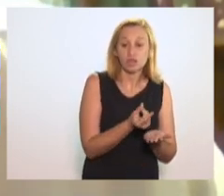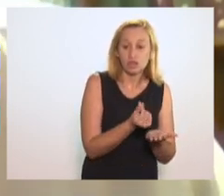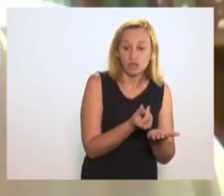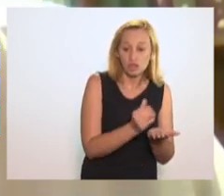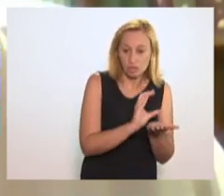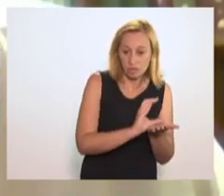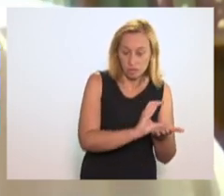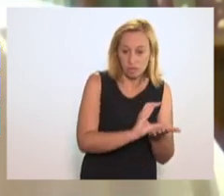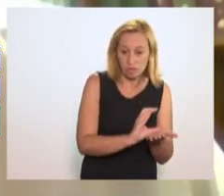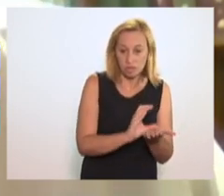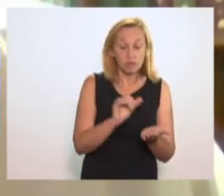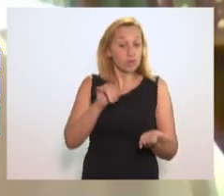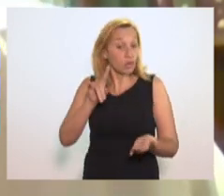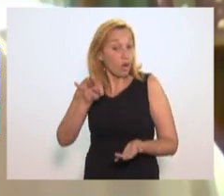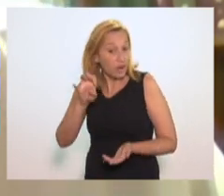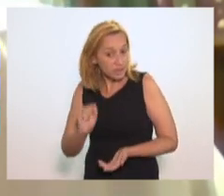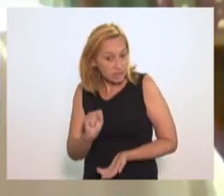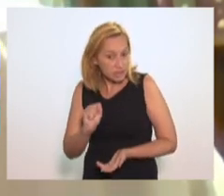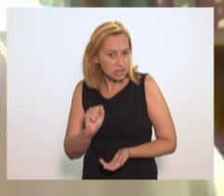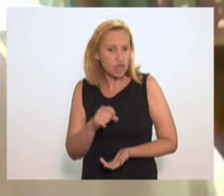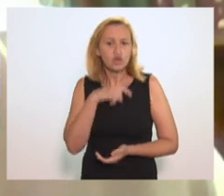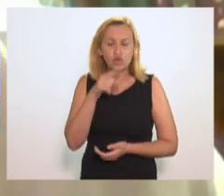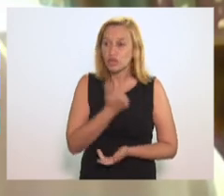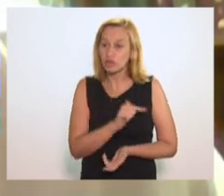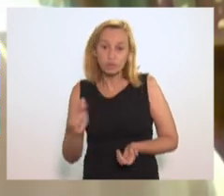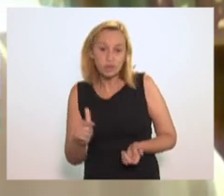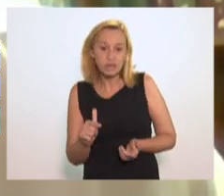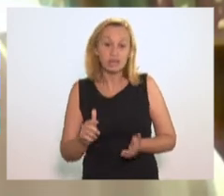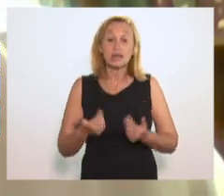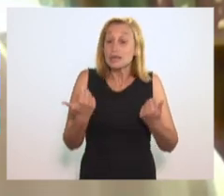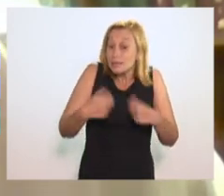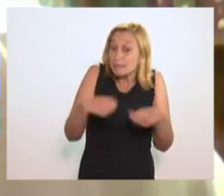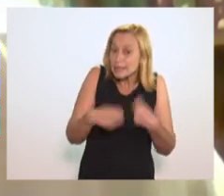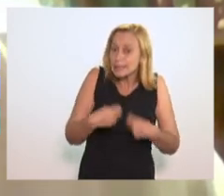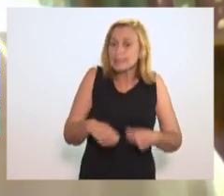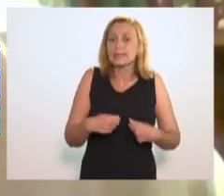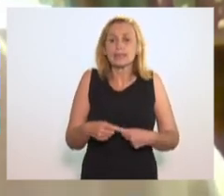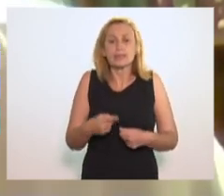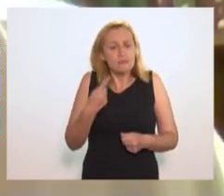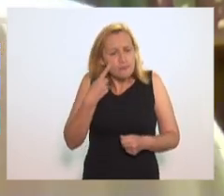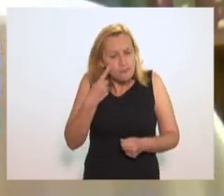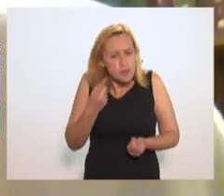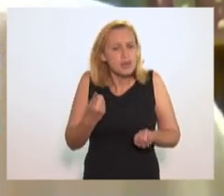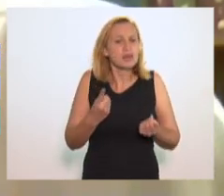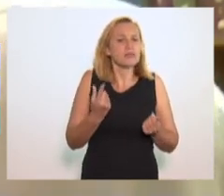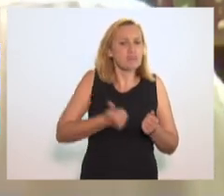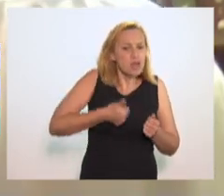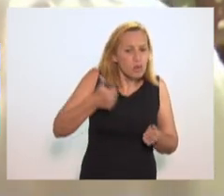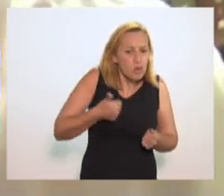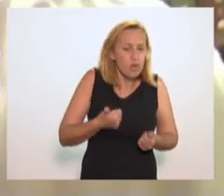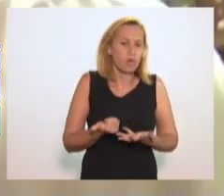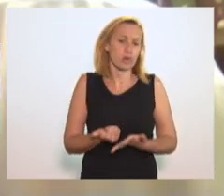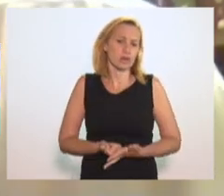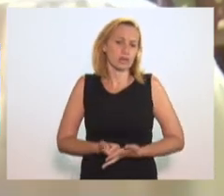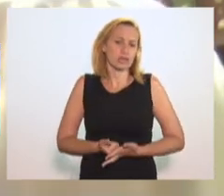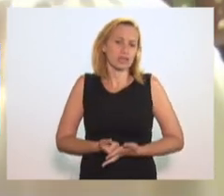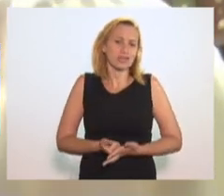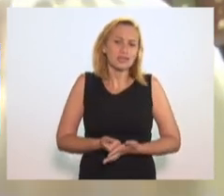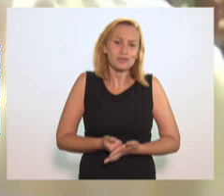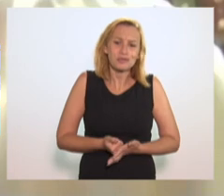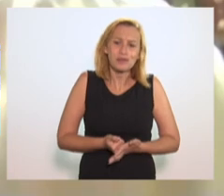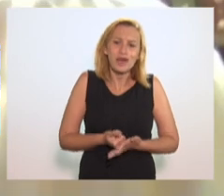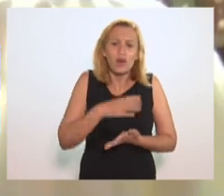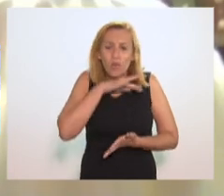não tenho dúvida nenhuma que isso precisa ser revisto porque isso implaca e acaba